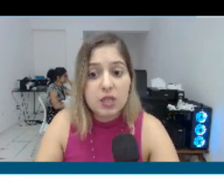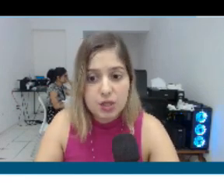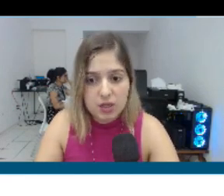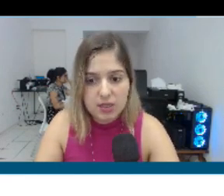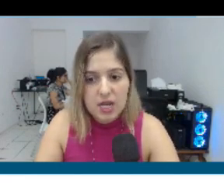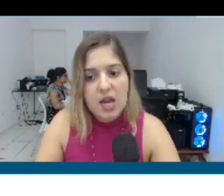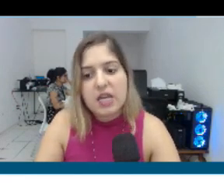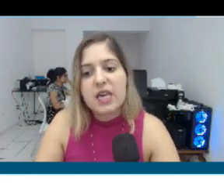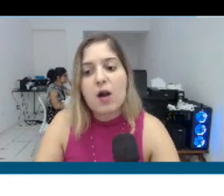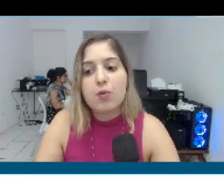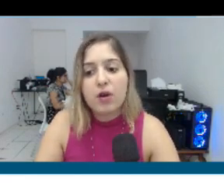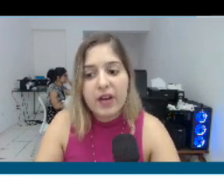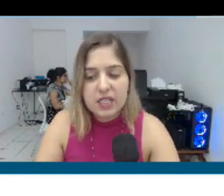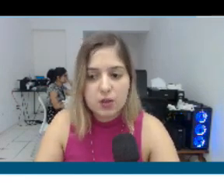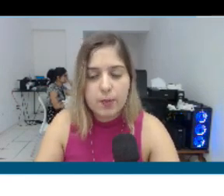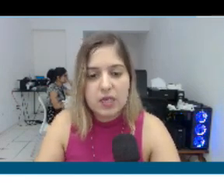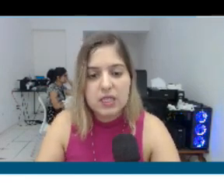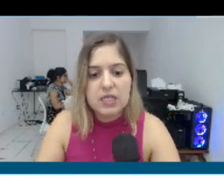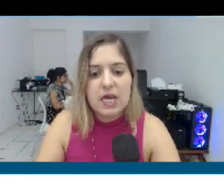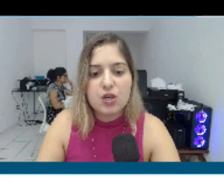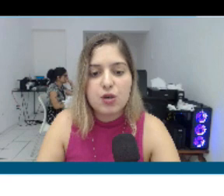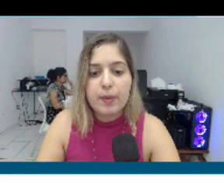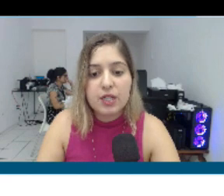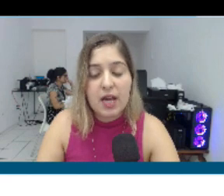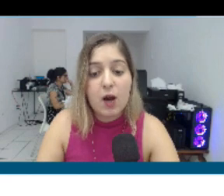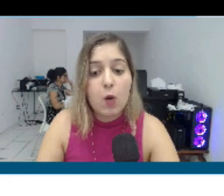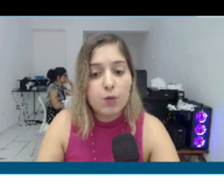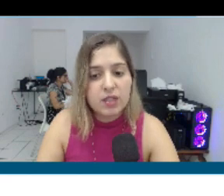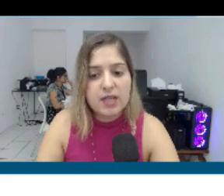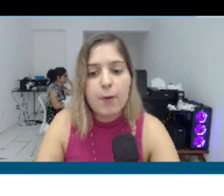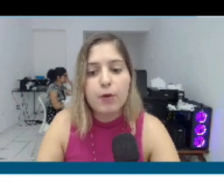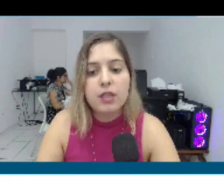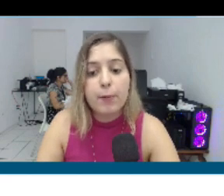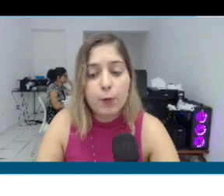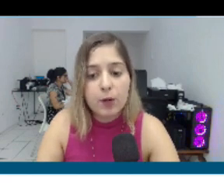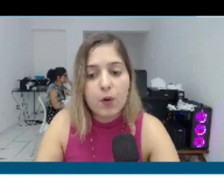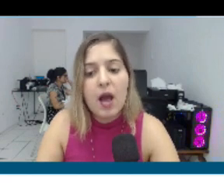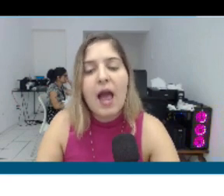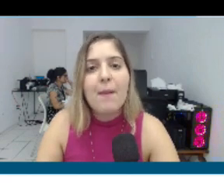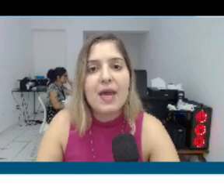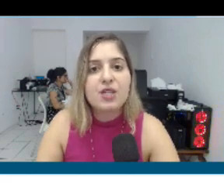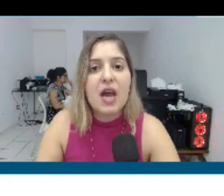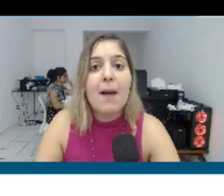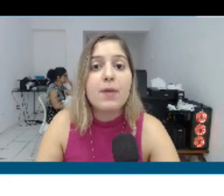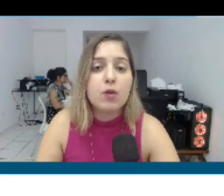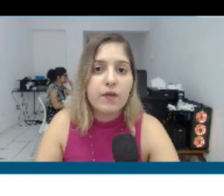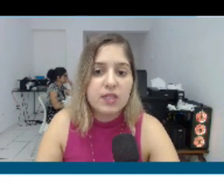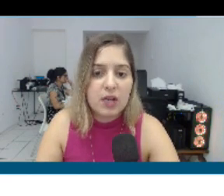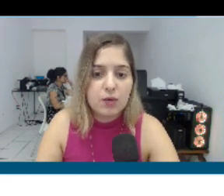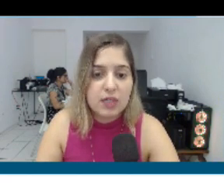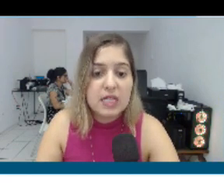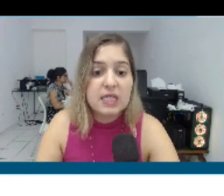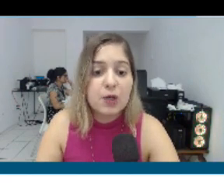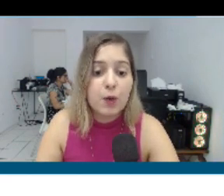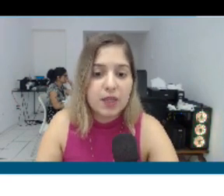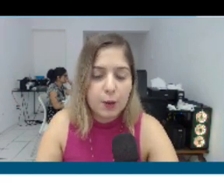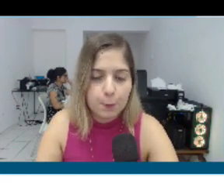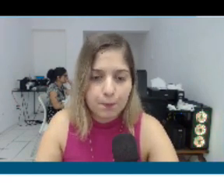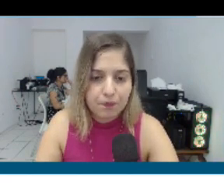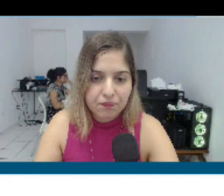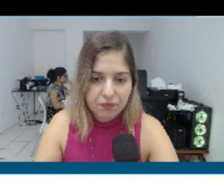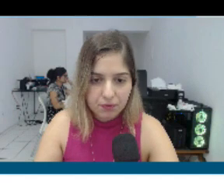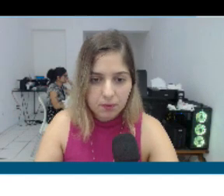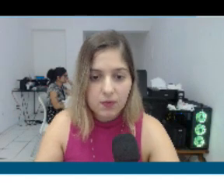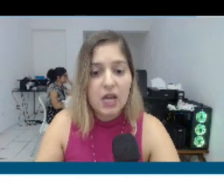de juristas e que a controvérsia sobre a necessidade de prestar contas ao poder público remete a